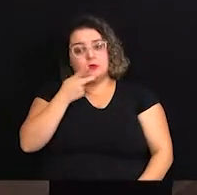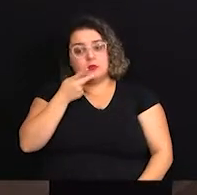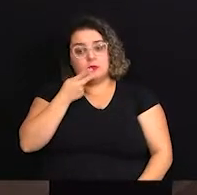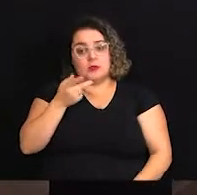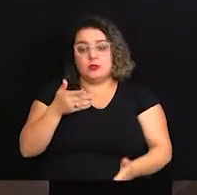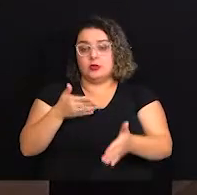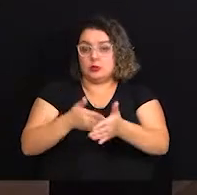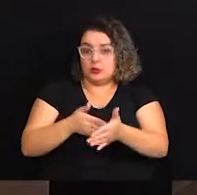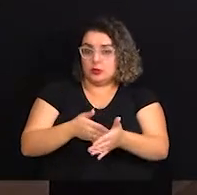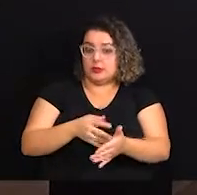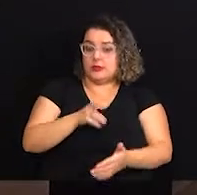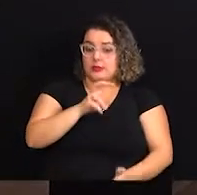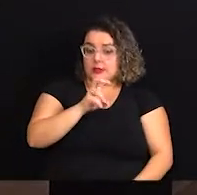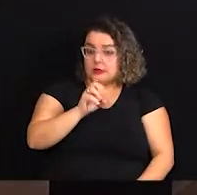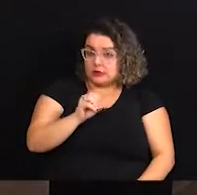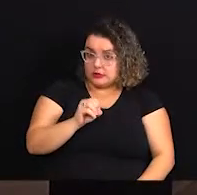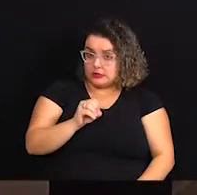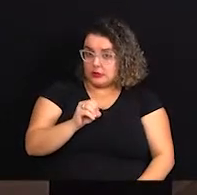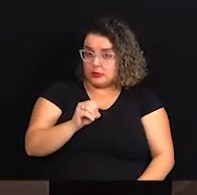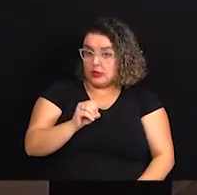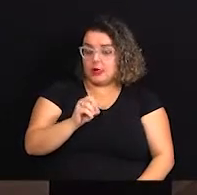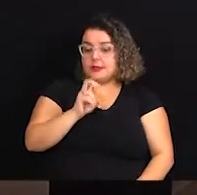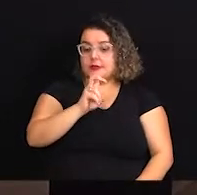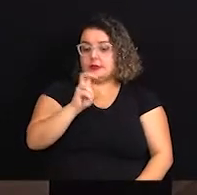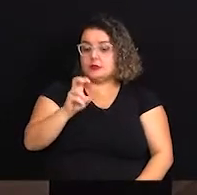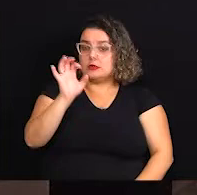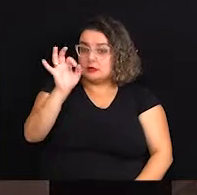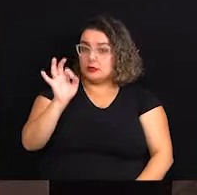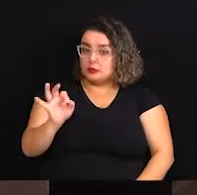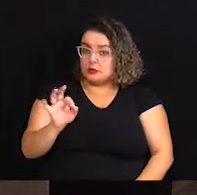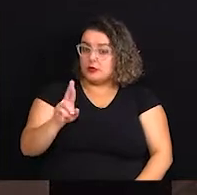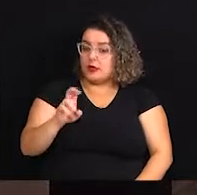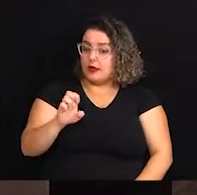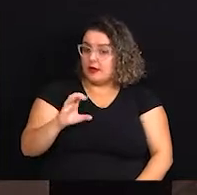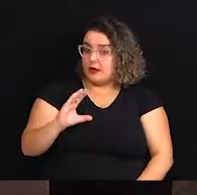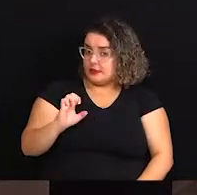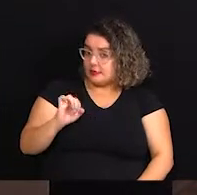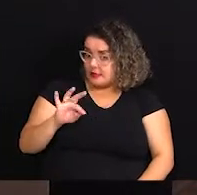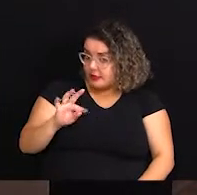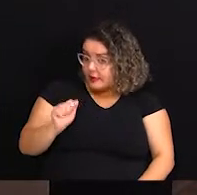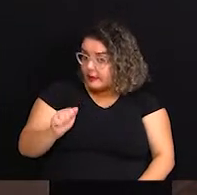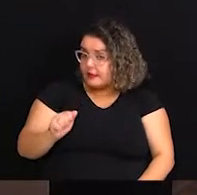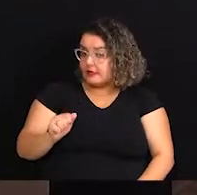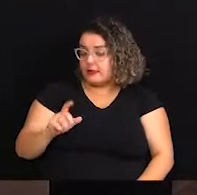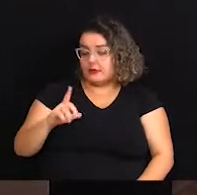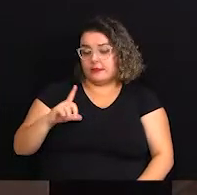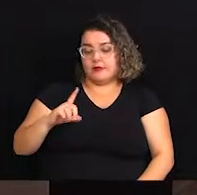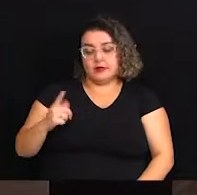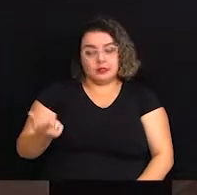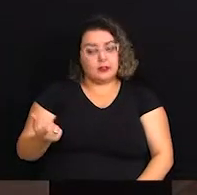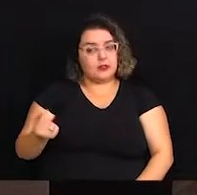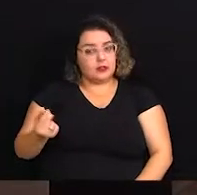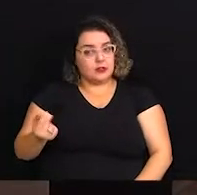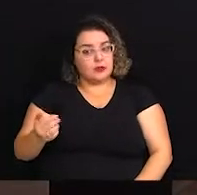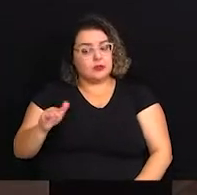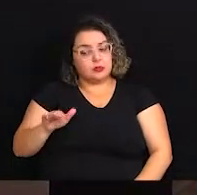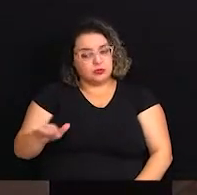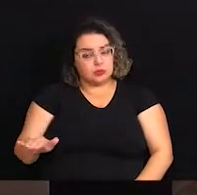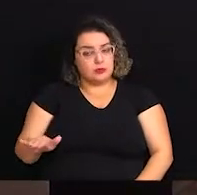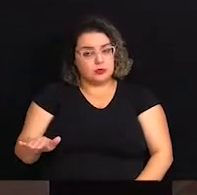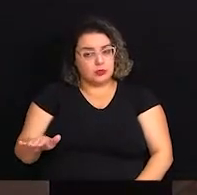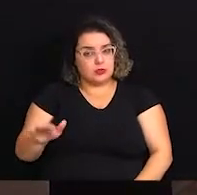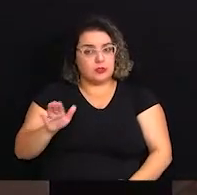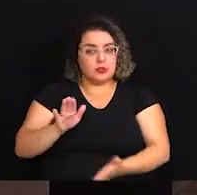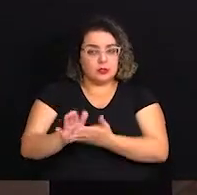numa limitação de 50% a 55% da receita. Então a gente já sabe que vai sobrar uma verba para essas despesas